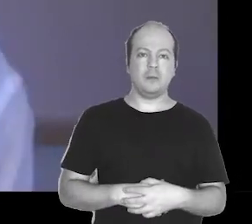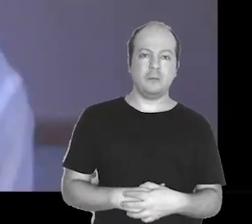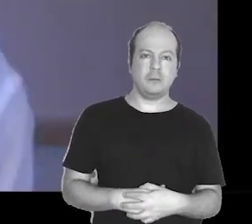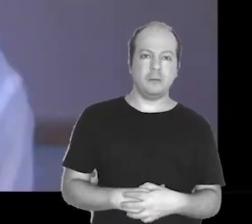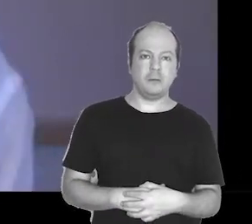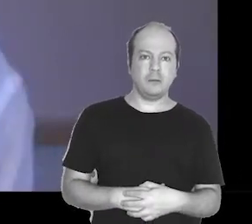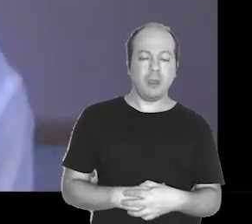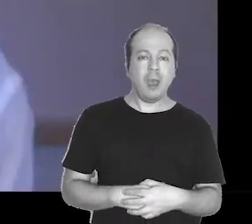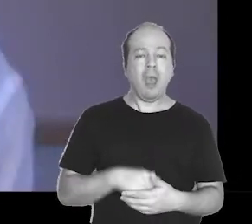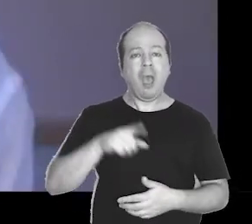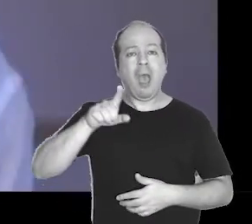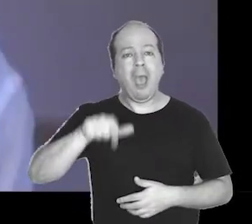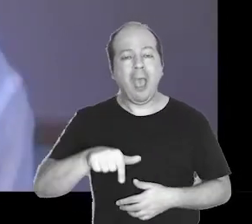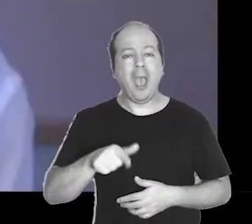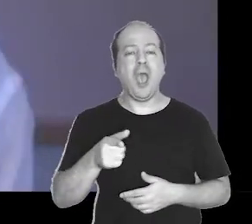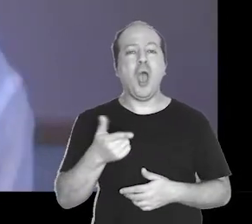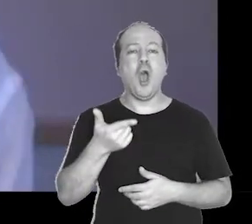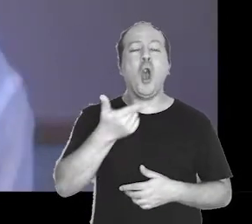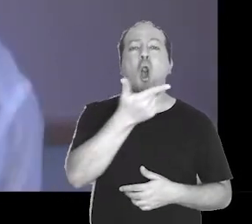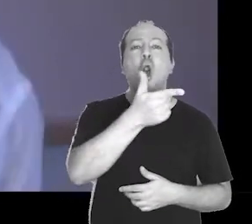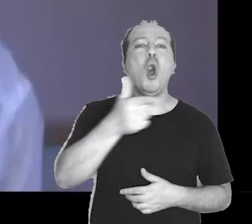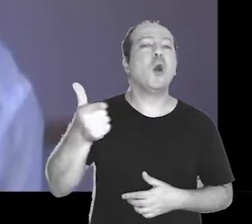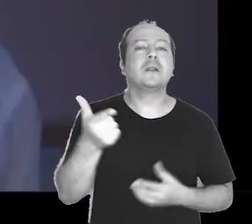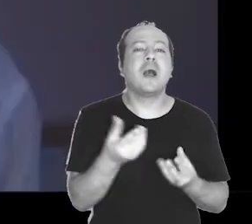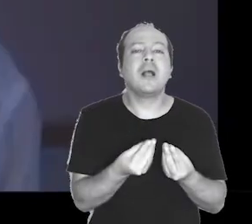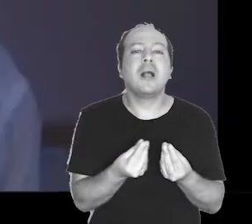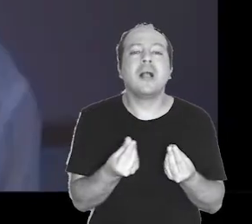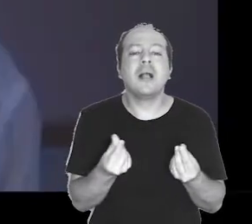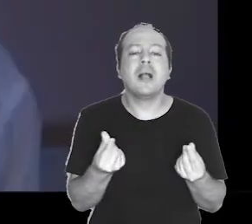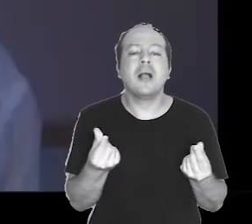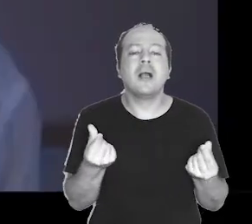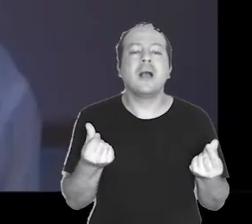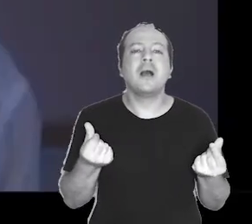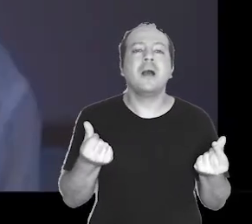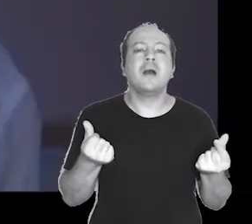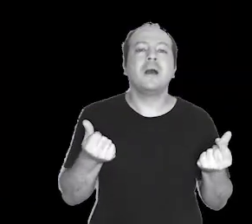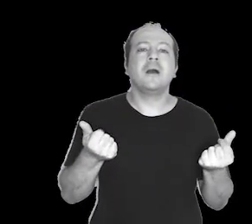uma outra substância.